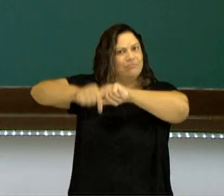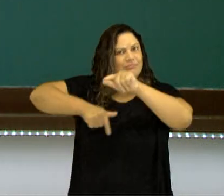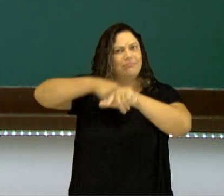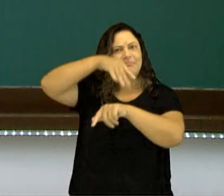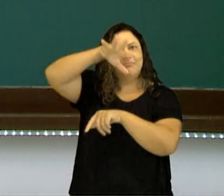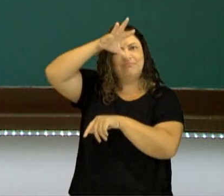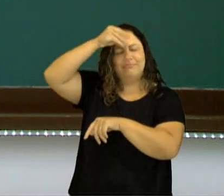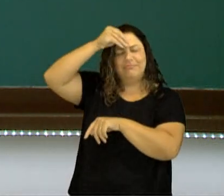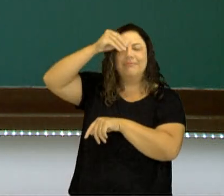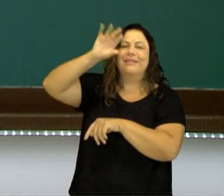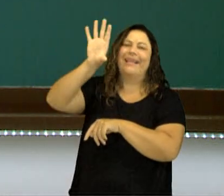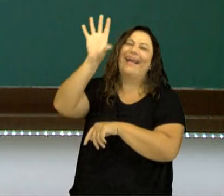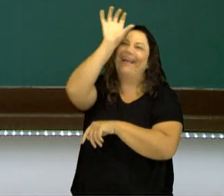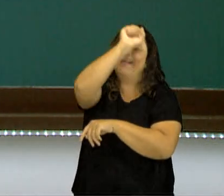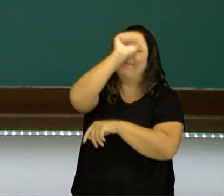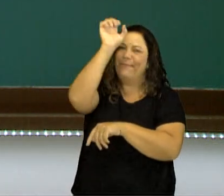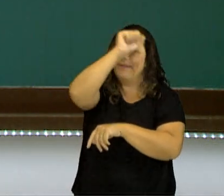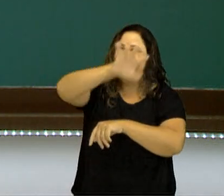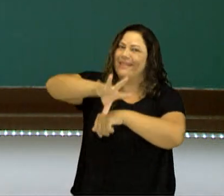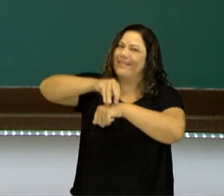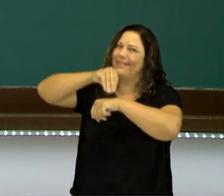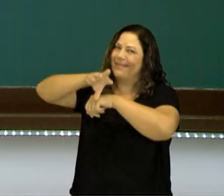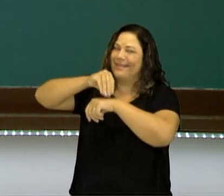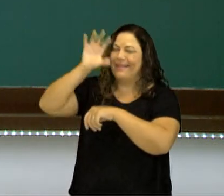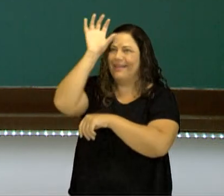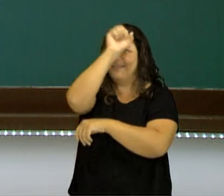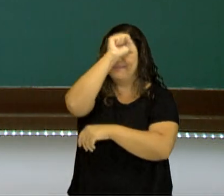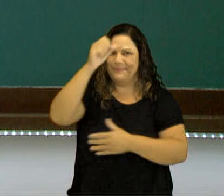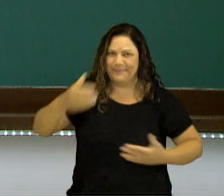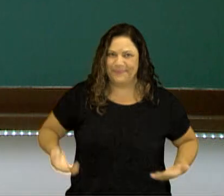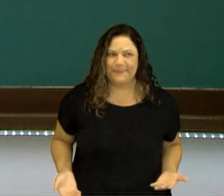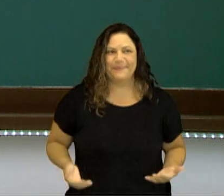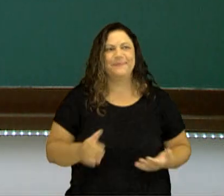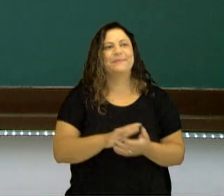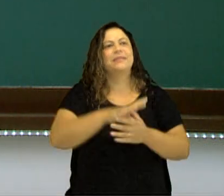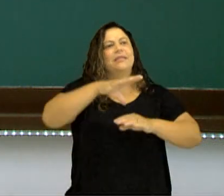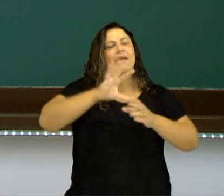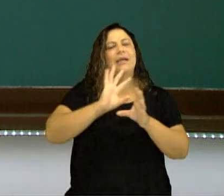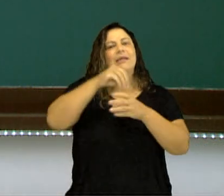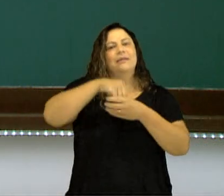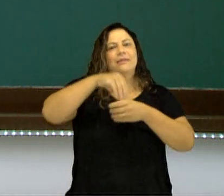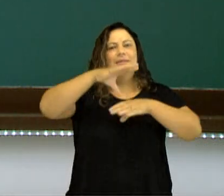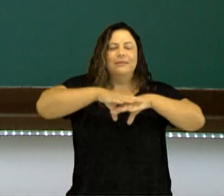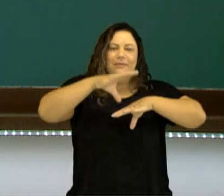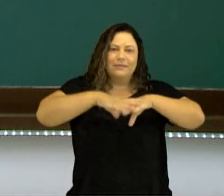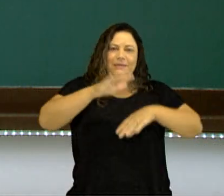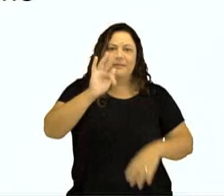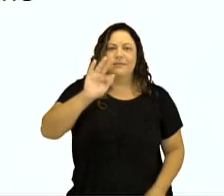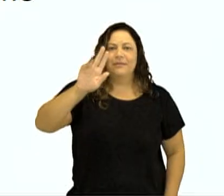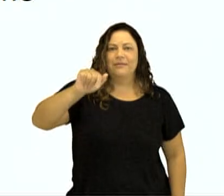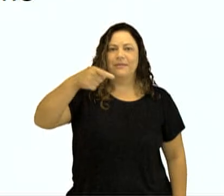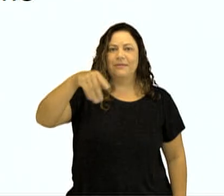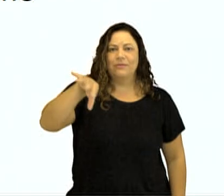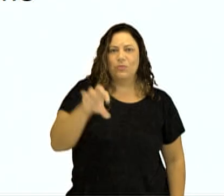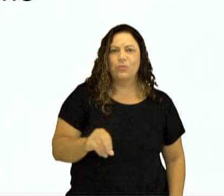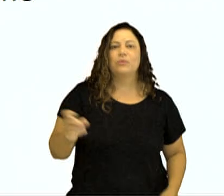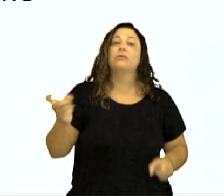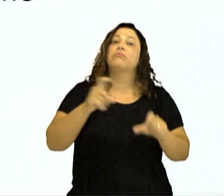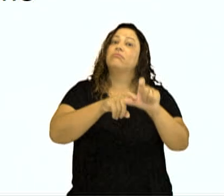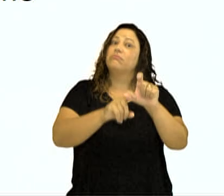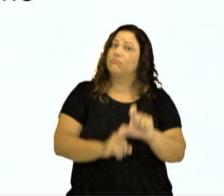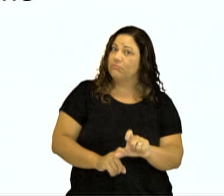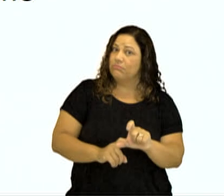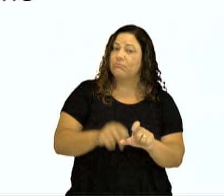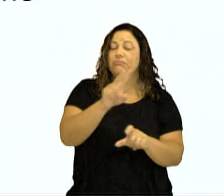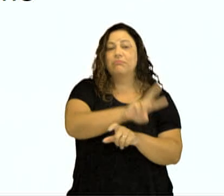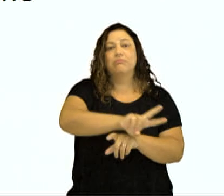conhecimento contribua para o seu aprendizado. Na matemática, função é uma relação de dependência entre duas